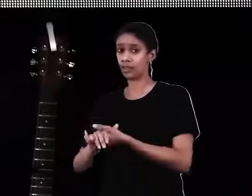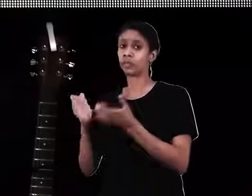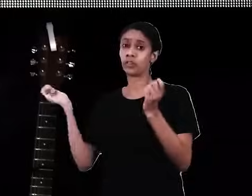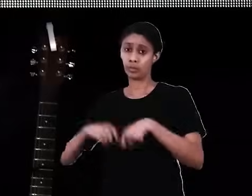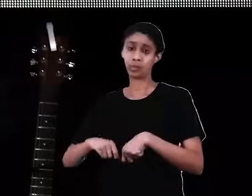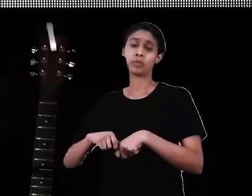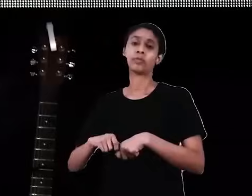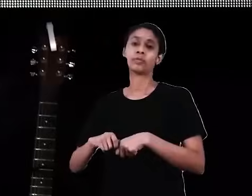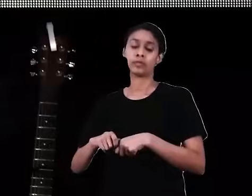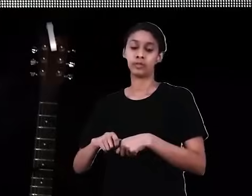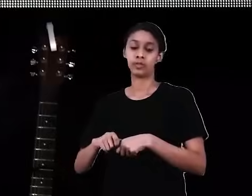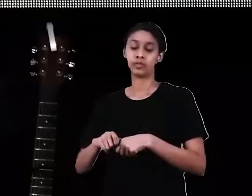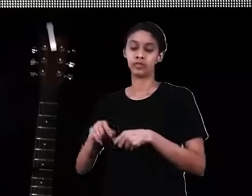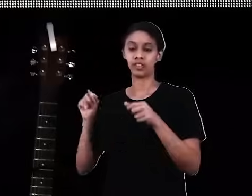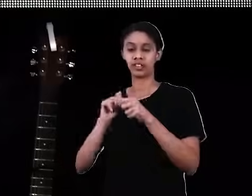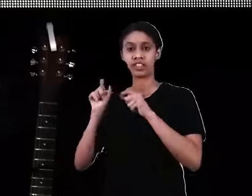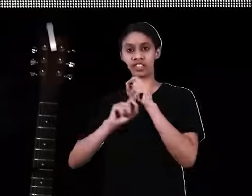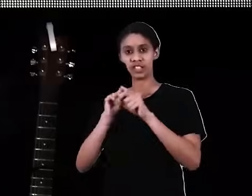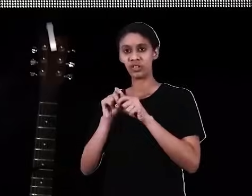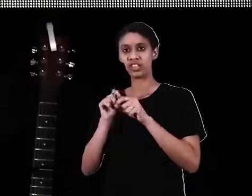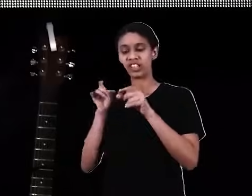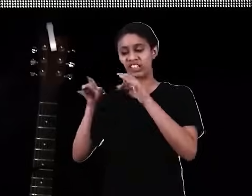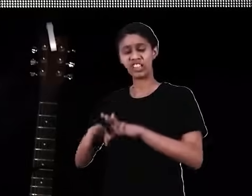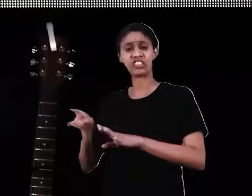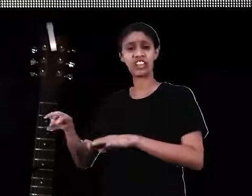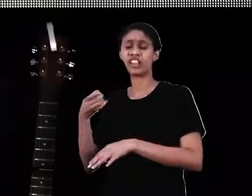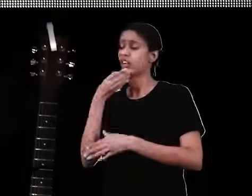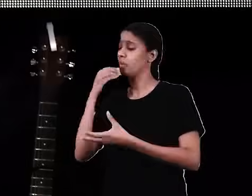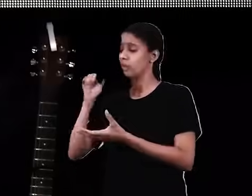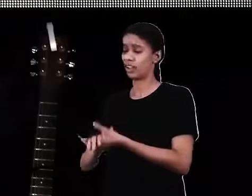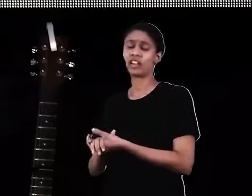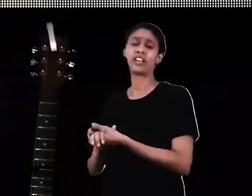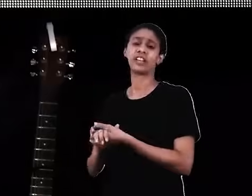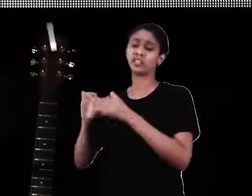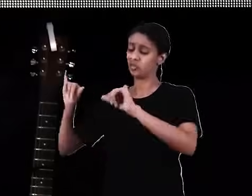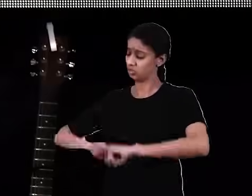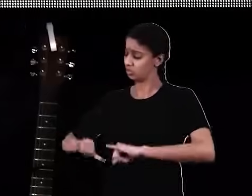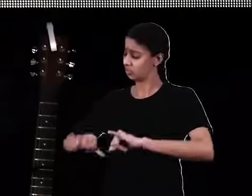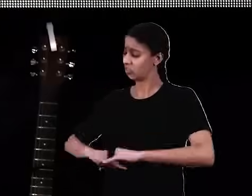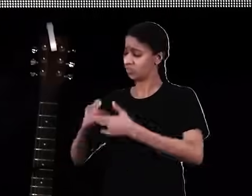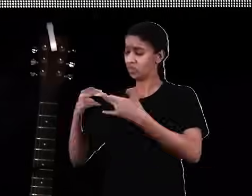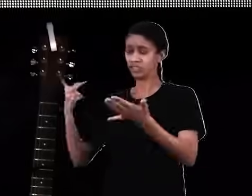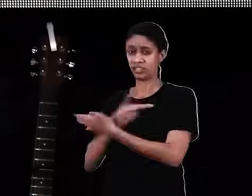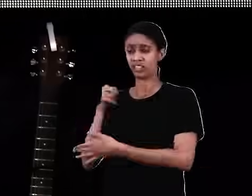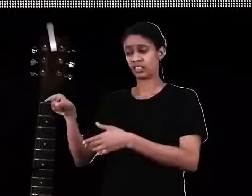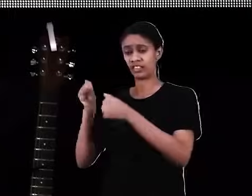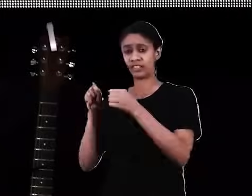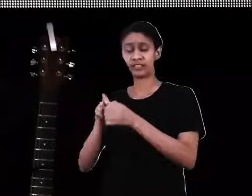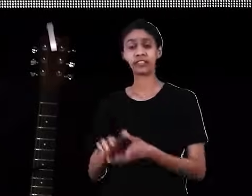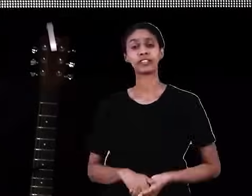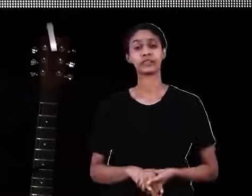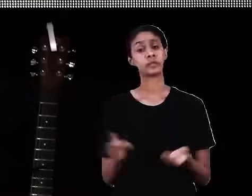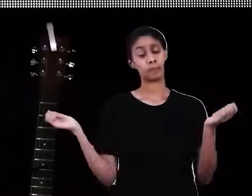marido. Ela poderia deixar o marido sofrer as consequências pelos seus próprios erros.